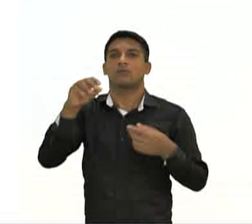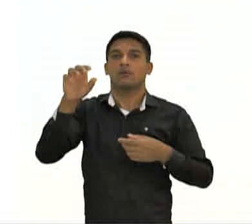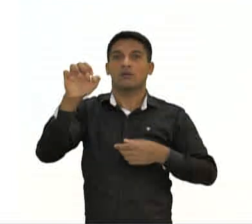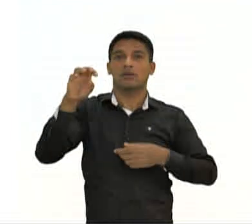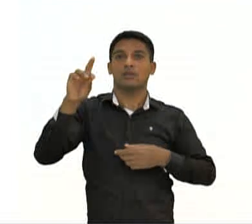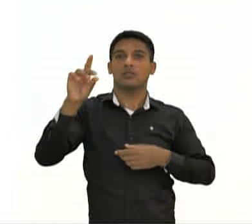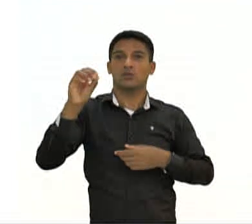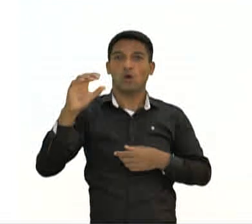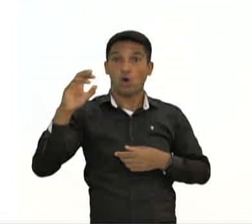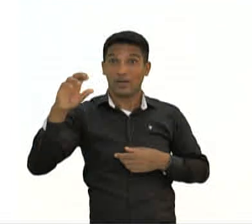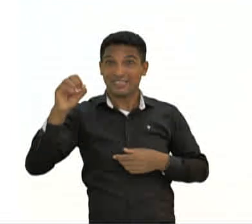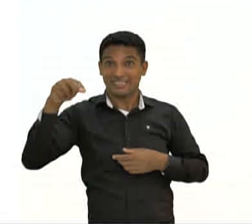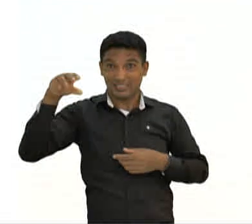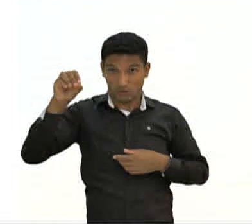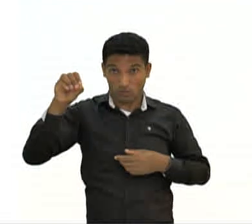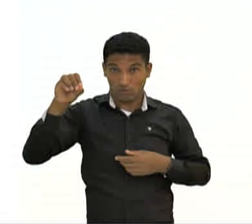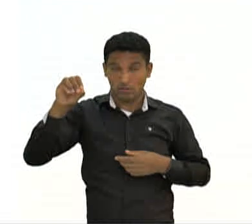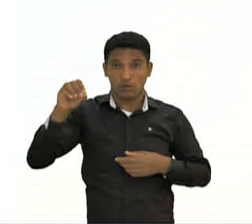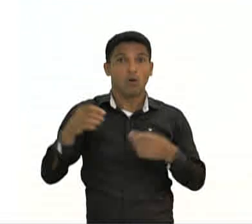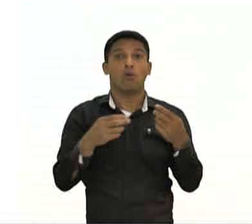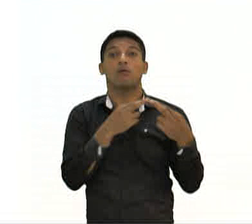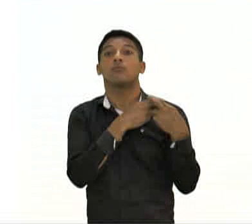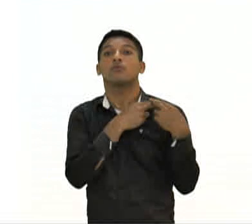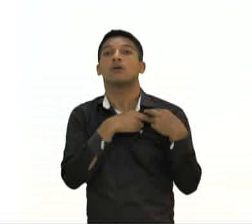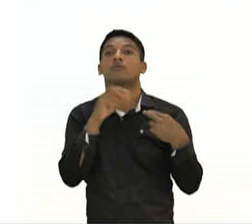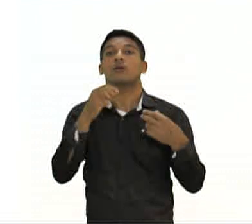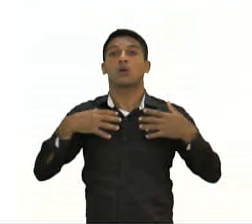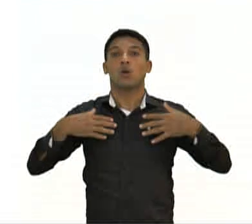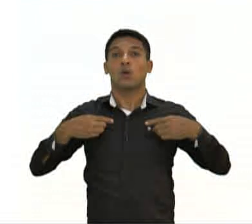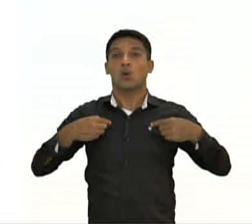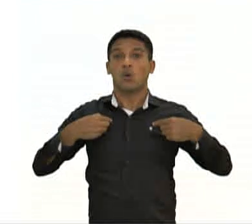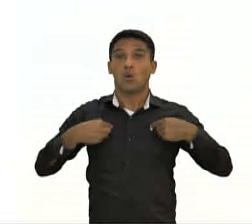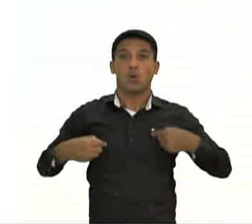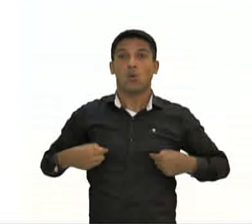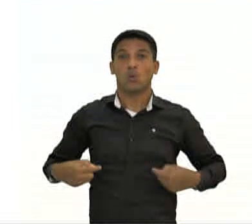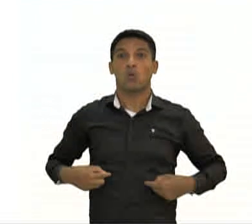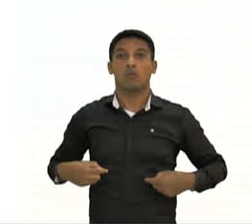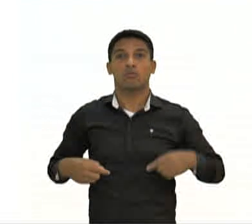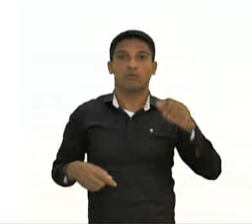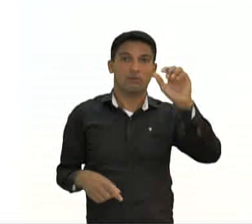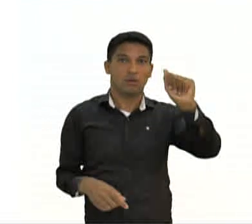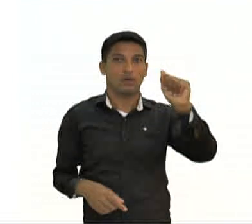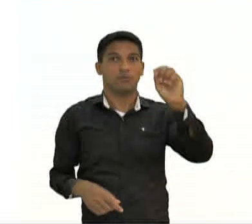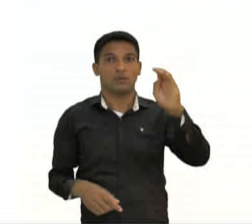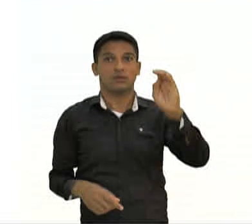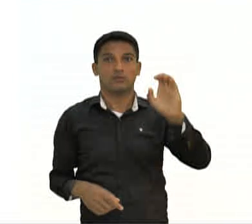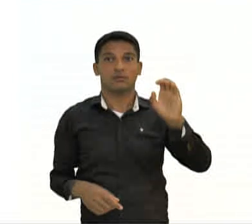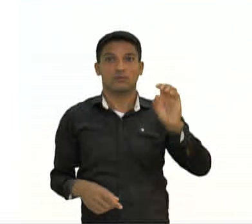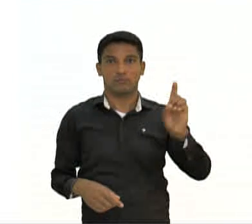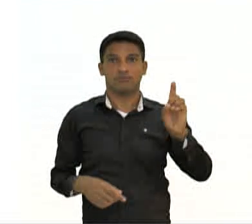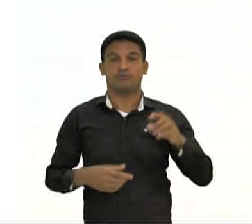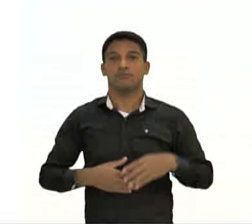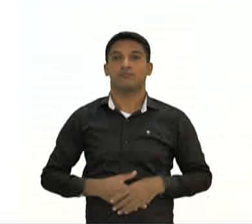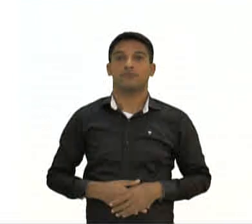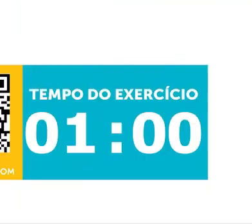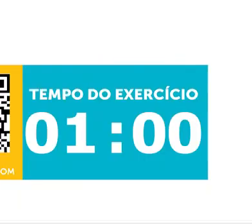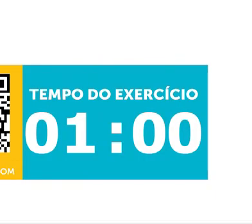B, hormônios, C, glândulas ou D, glucagon. Tempo para vocês responderem e já voltamos com a resposta.